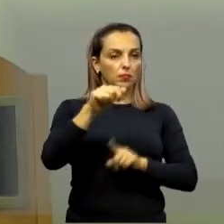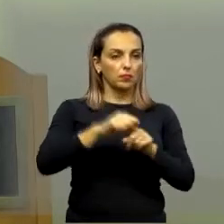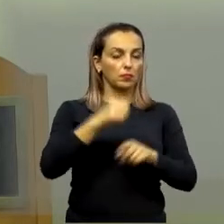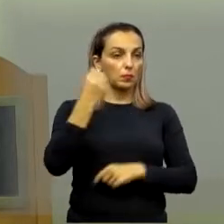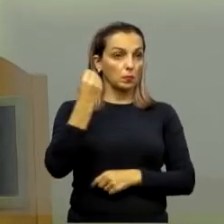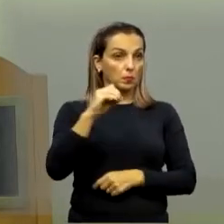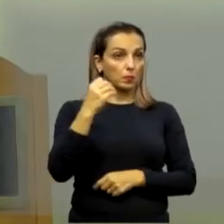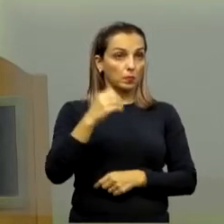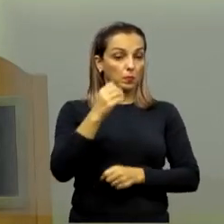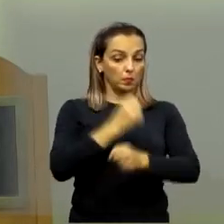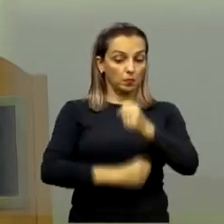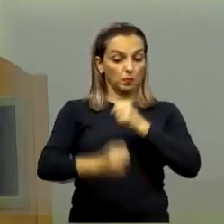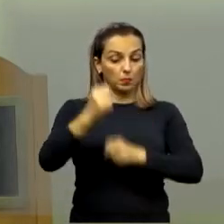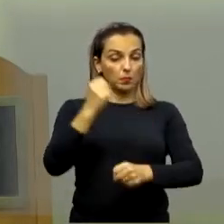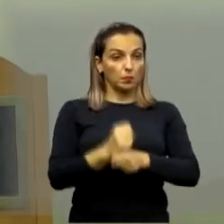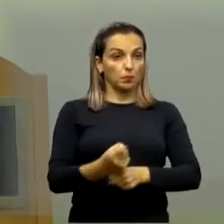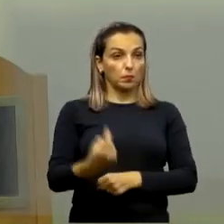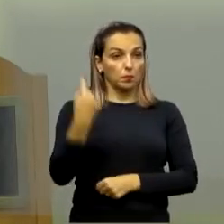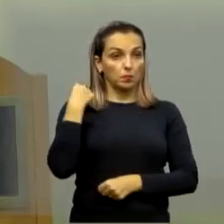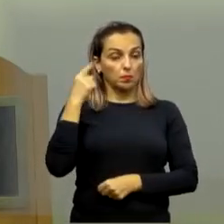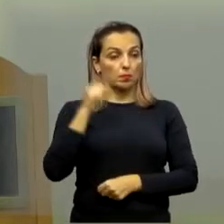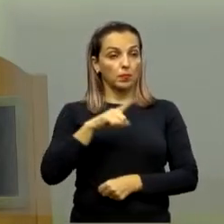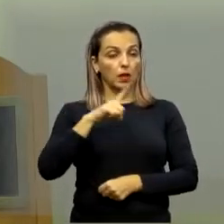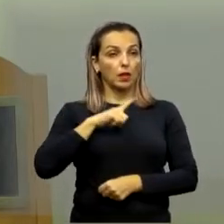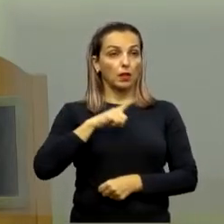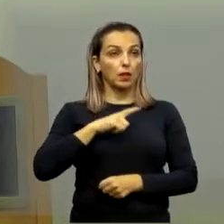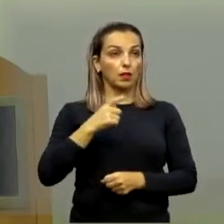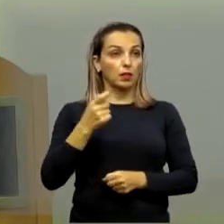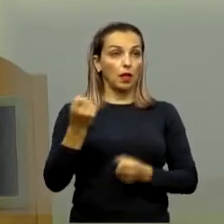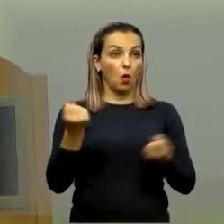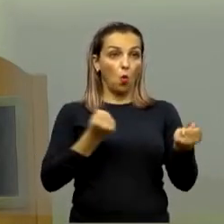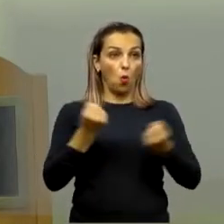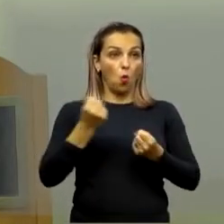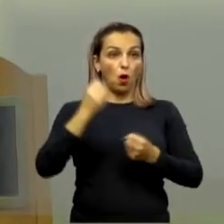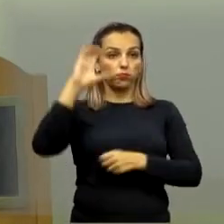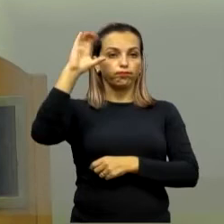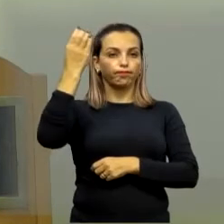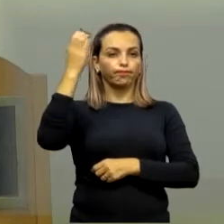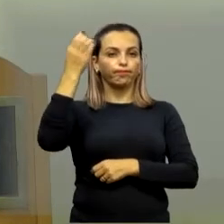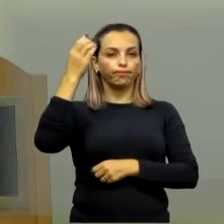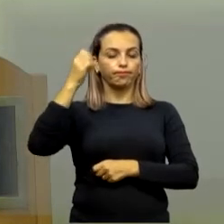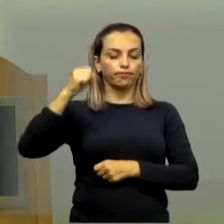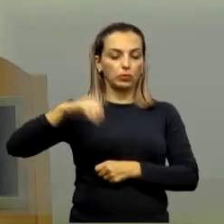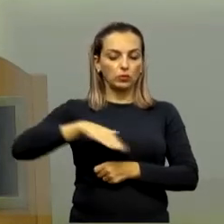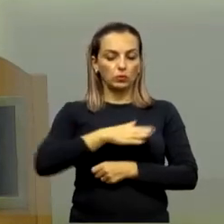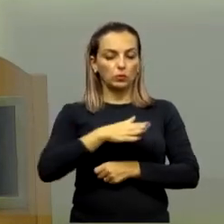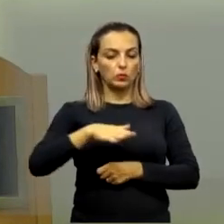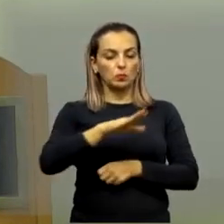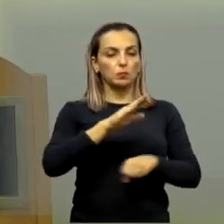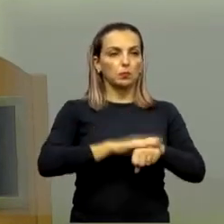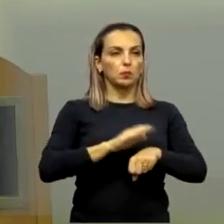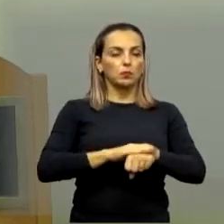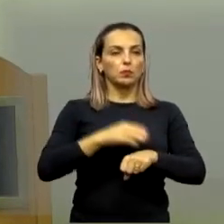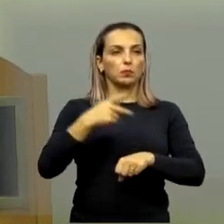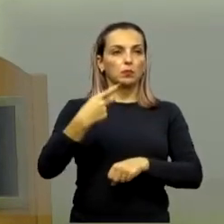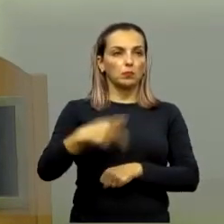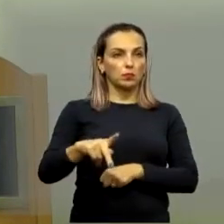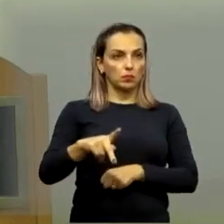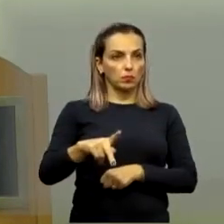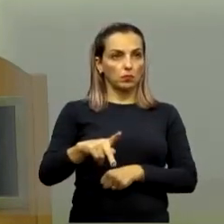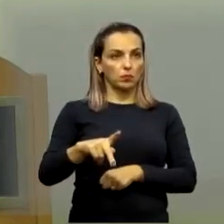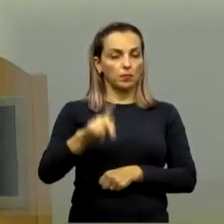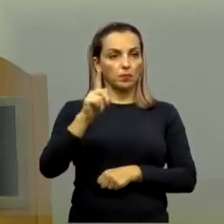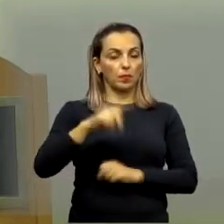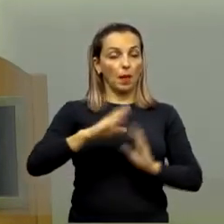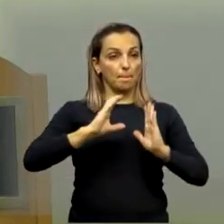passado nós tivemos uma emenda à questão de uma ambulância simples remoção tipo furgão de autoria do Senador Alexandre Luiz